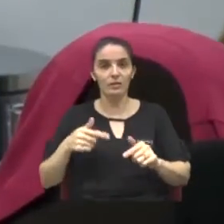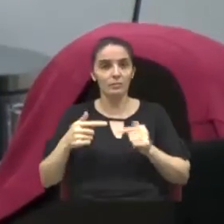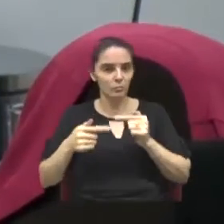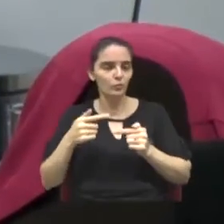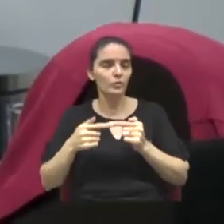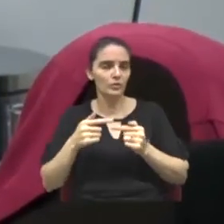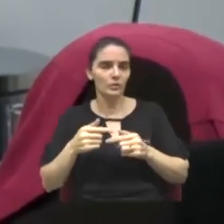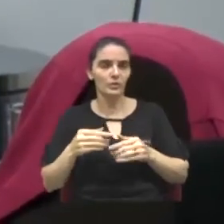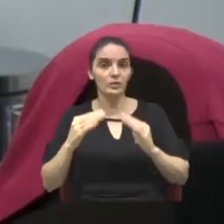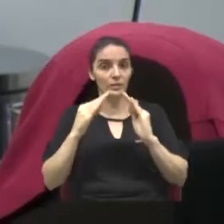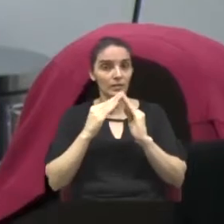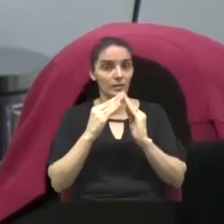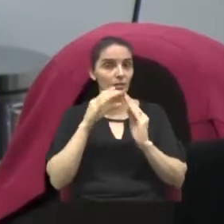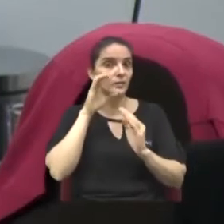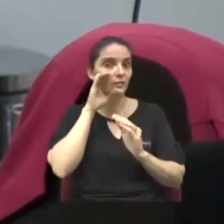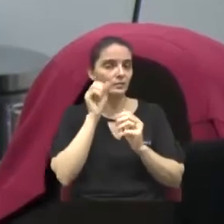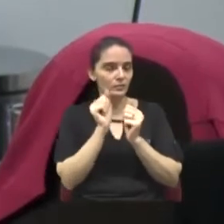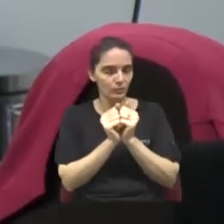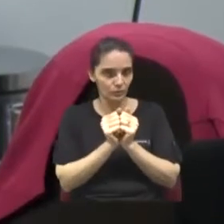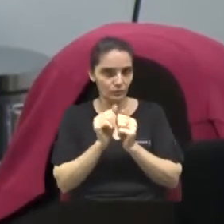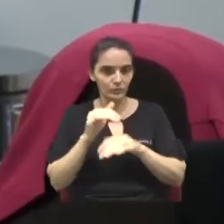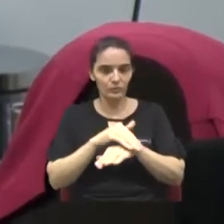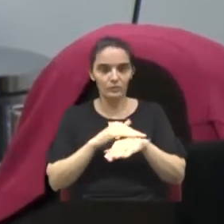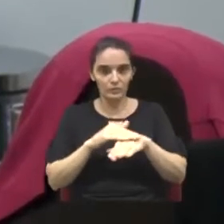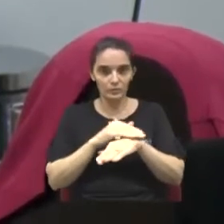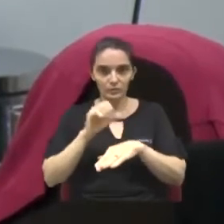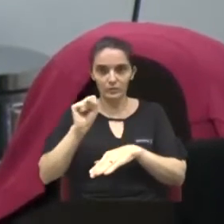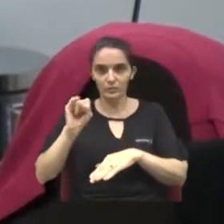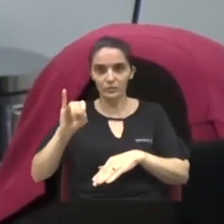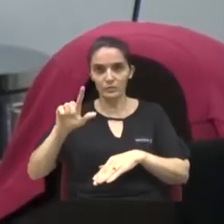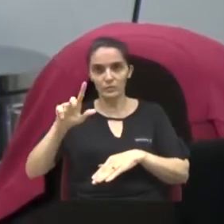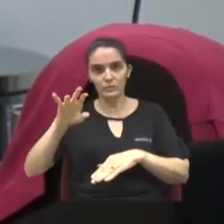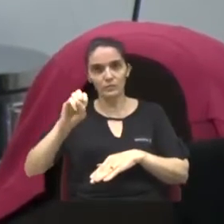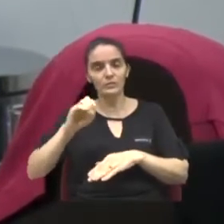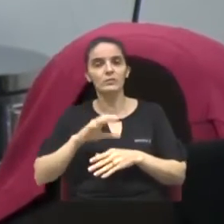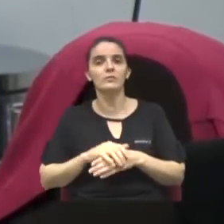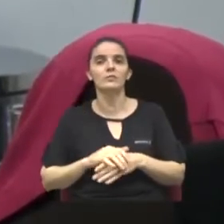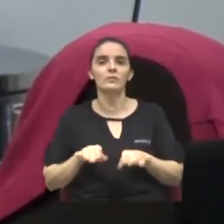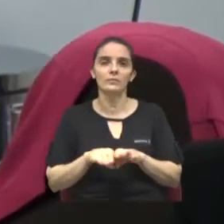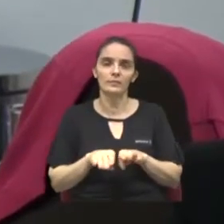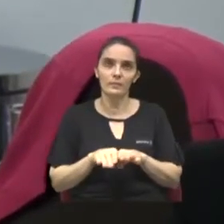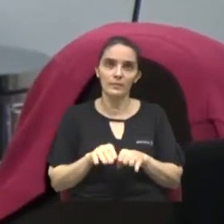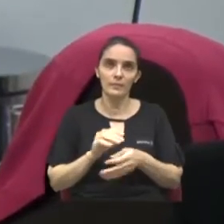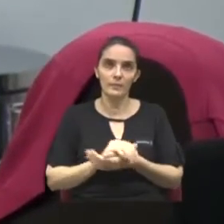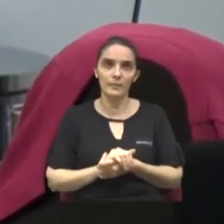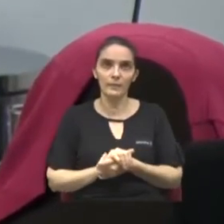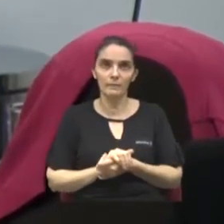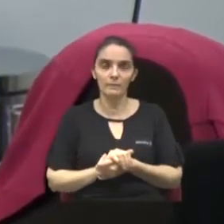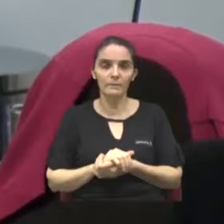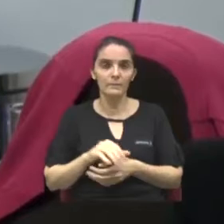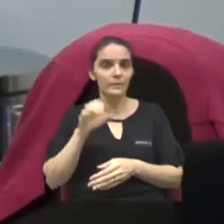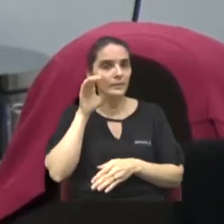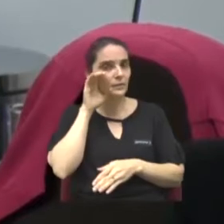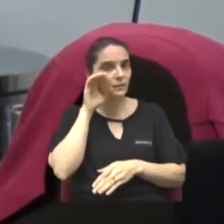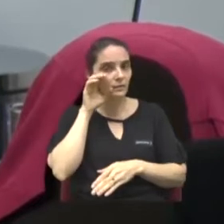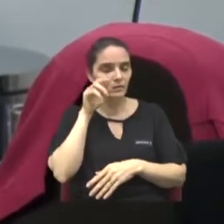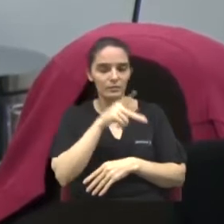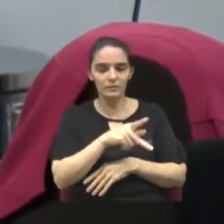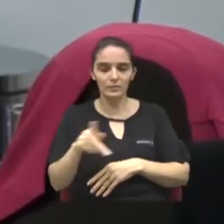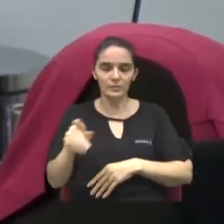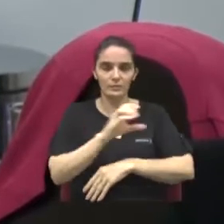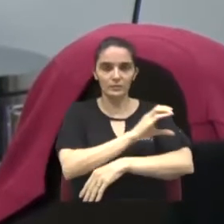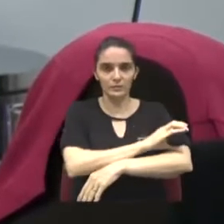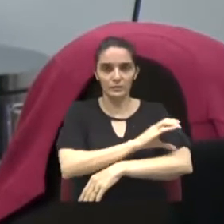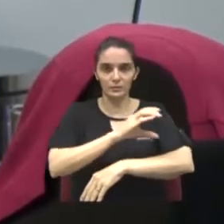muitas vezes, trocando, conversando com o Silvio, conversando comigo. E eu, enquanto presidente do CEPROSON, tive a oportunidade